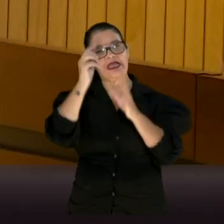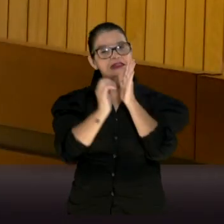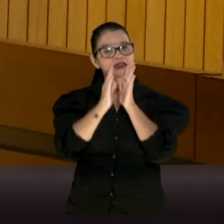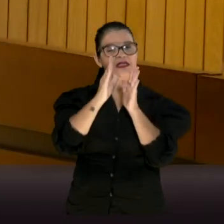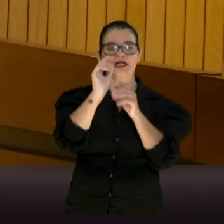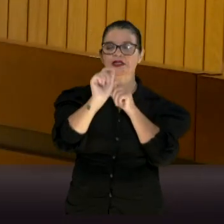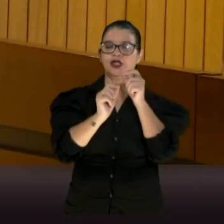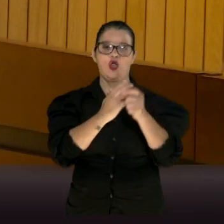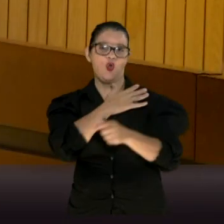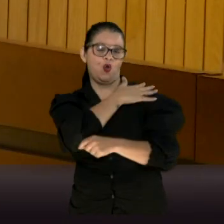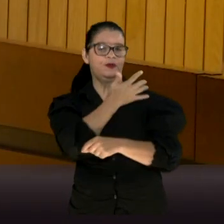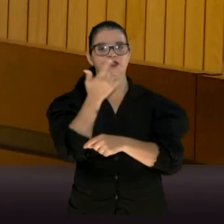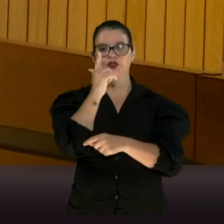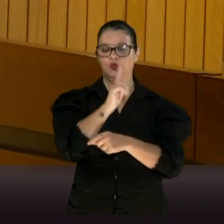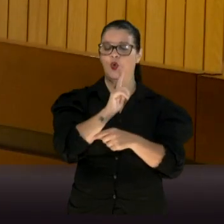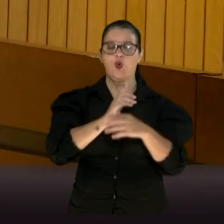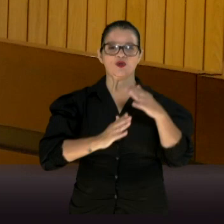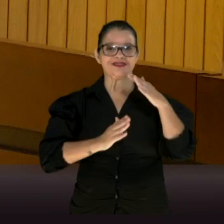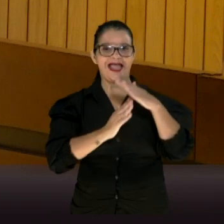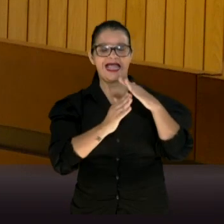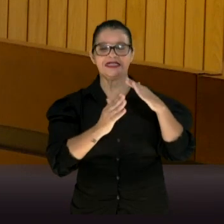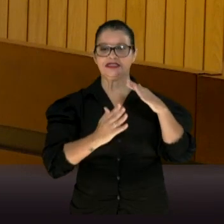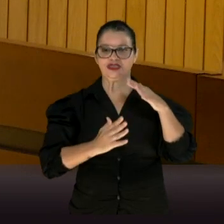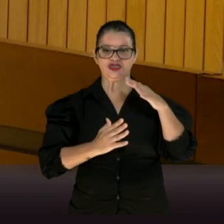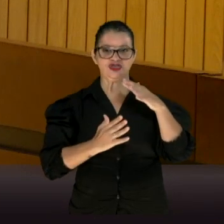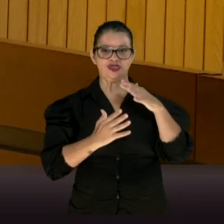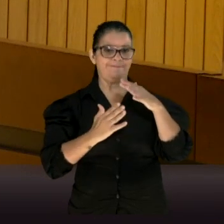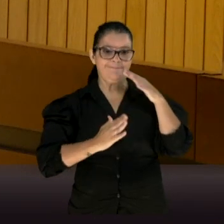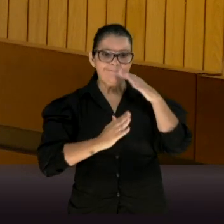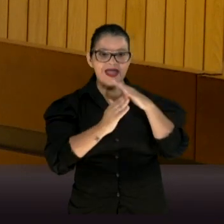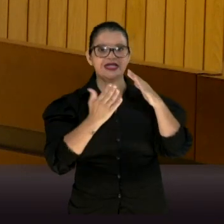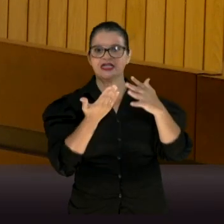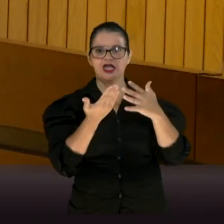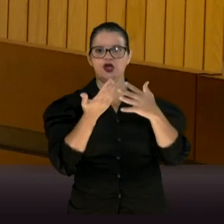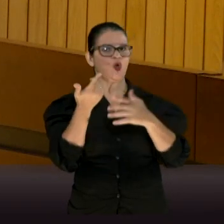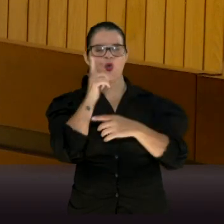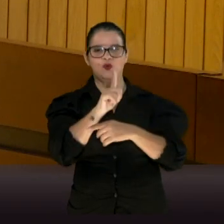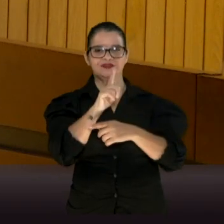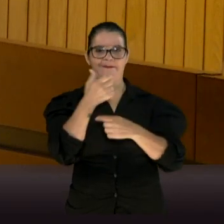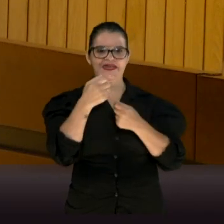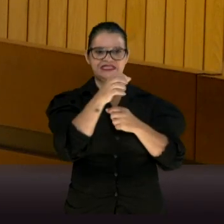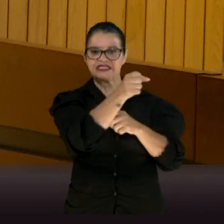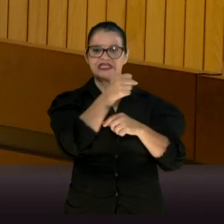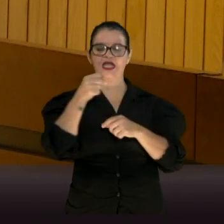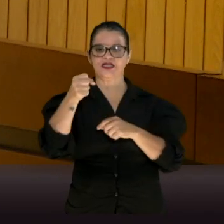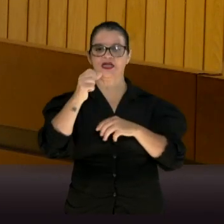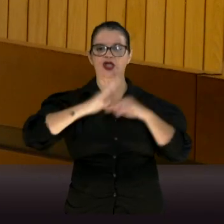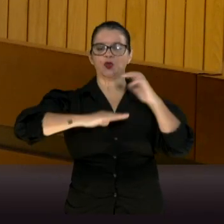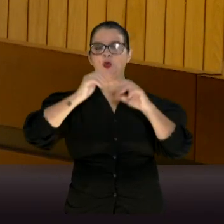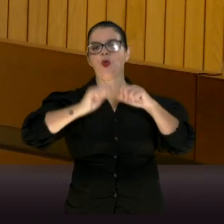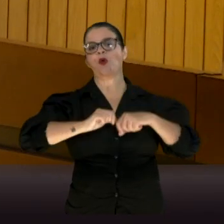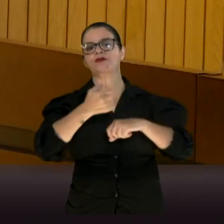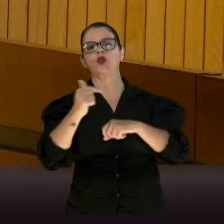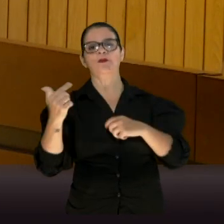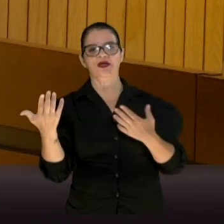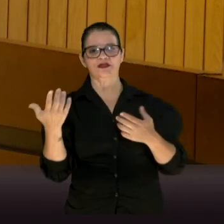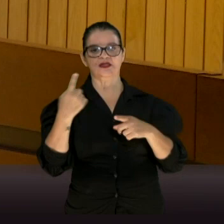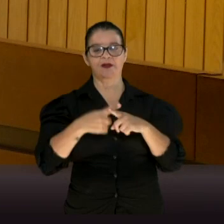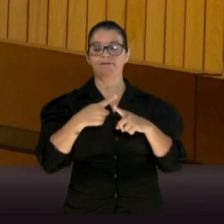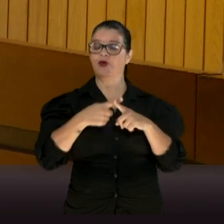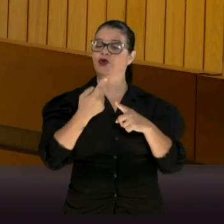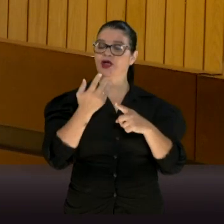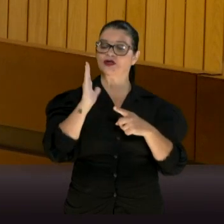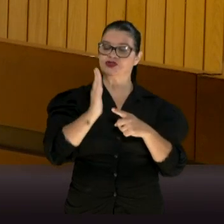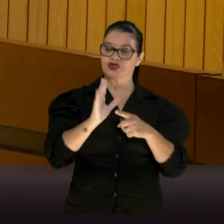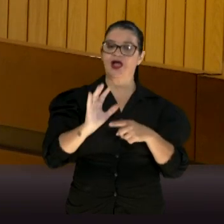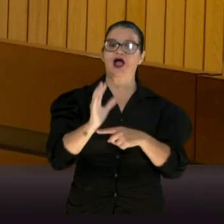um comandante ele não consegue atingir as suas metas, ele tem que ser retirado dali como incompetente. Porque eu passei por